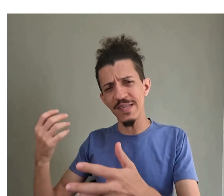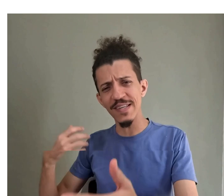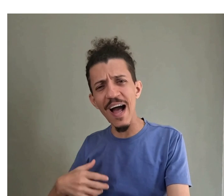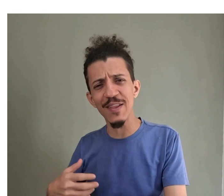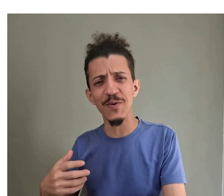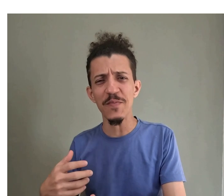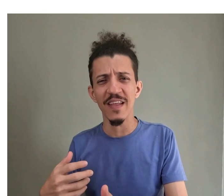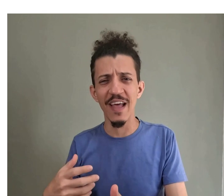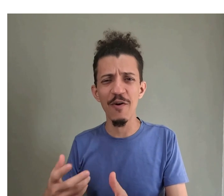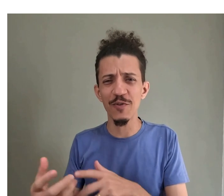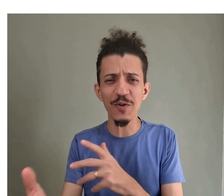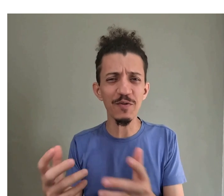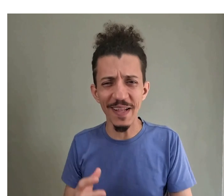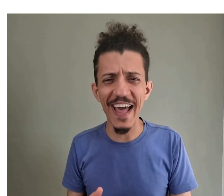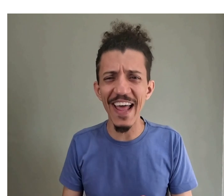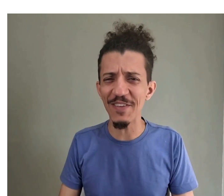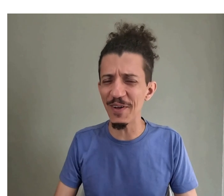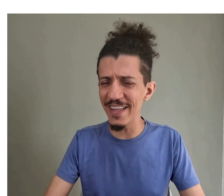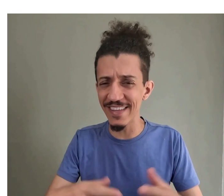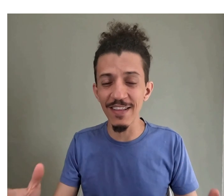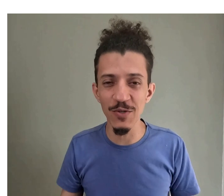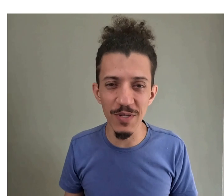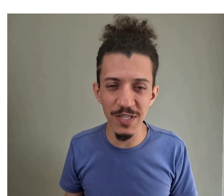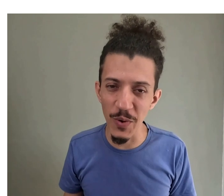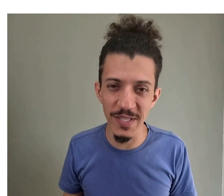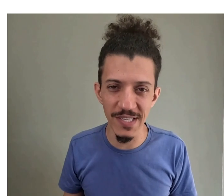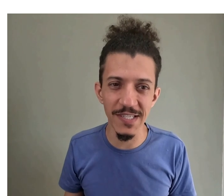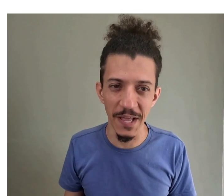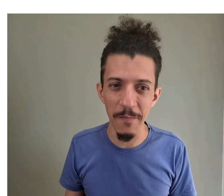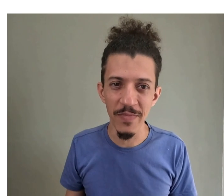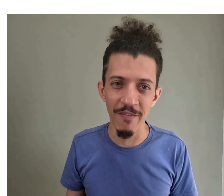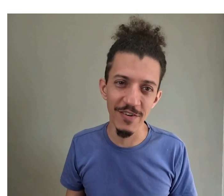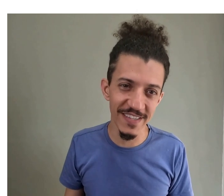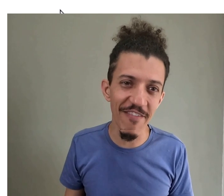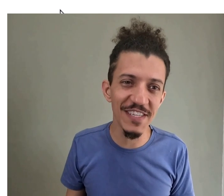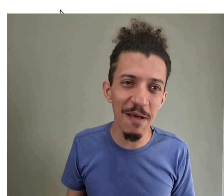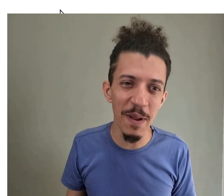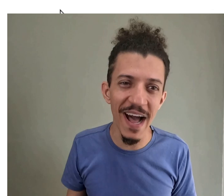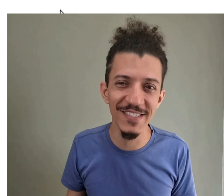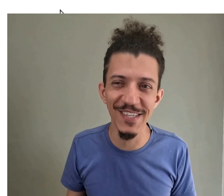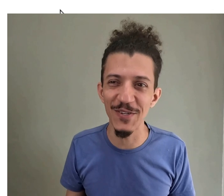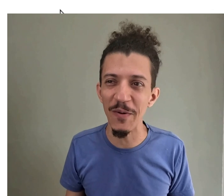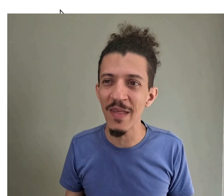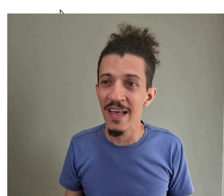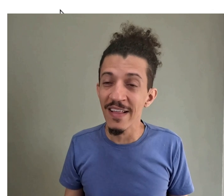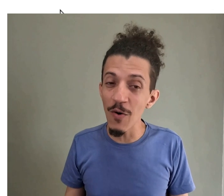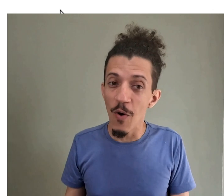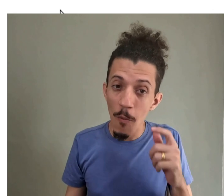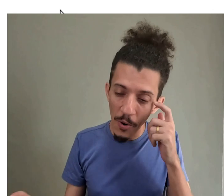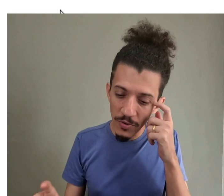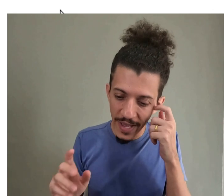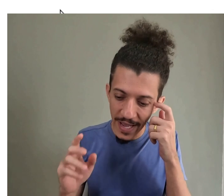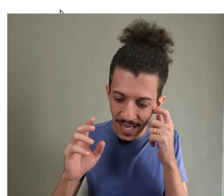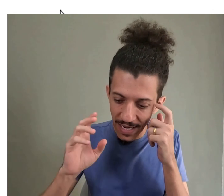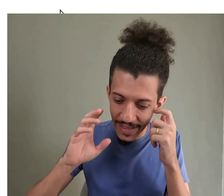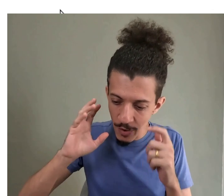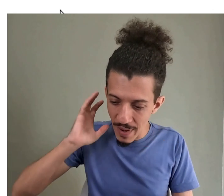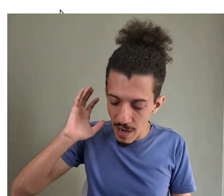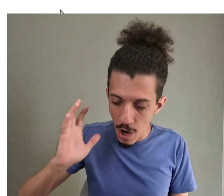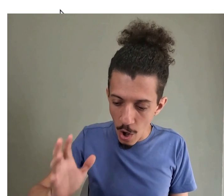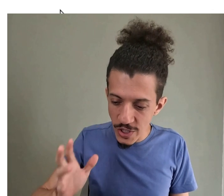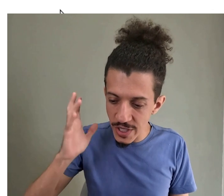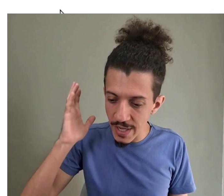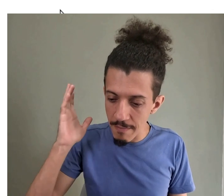do passado, né, o futuro do pretérito e tantas outras coisas assim. Você deve se lembrar disso. Então, o português ele tem